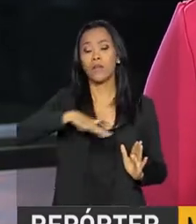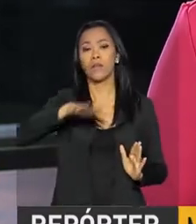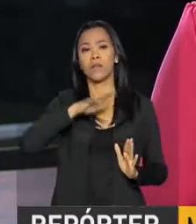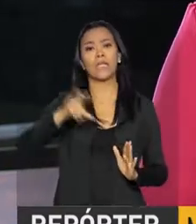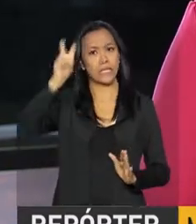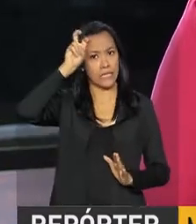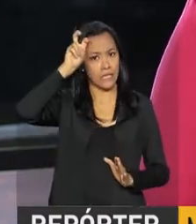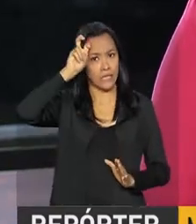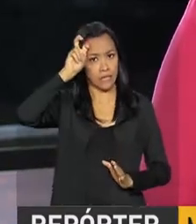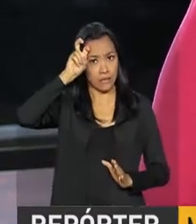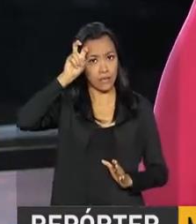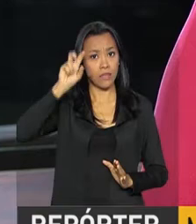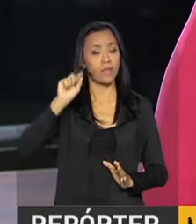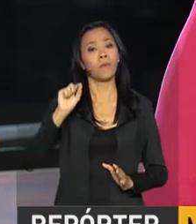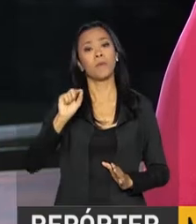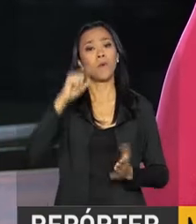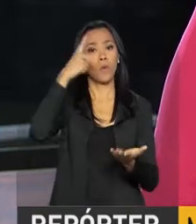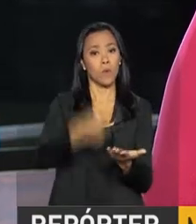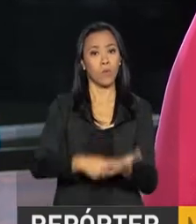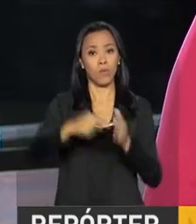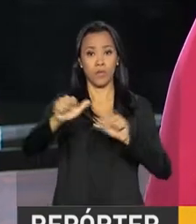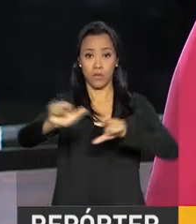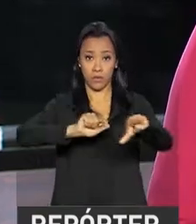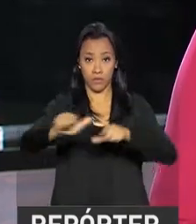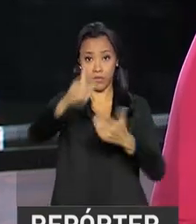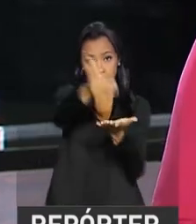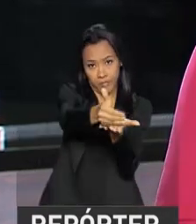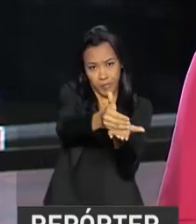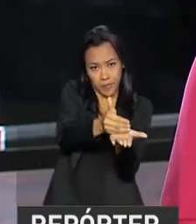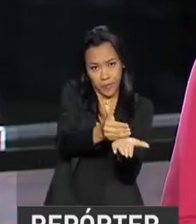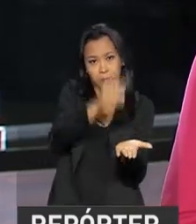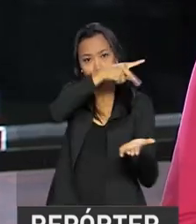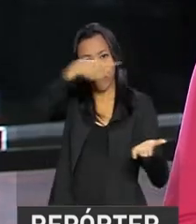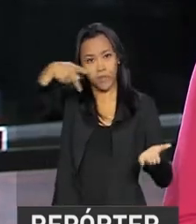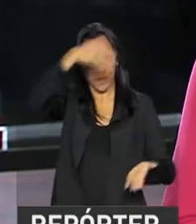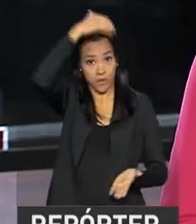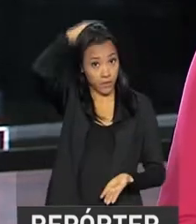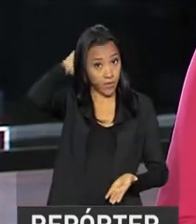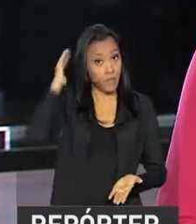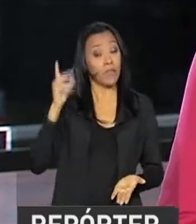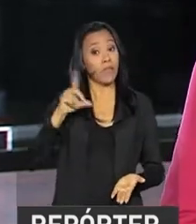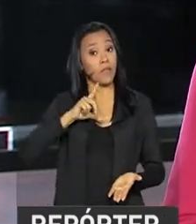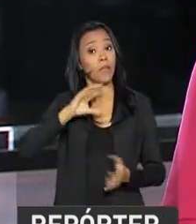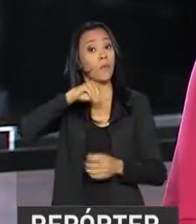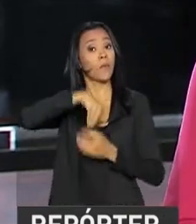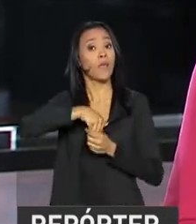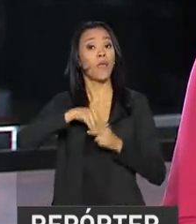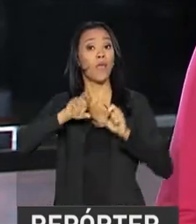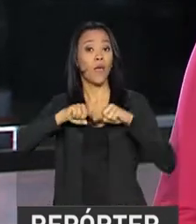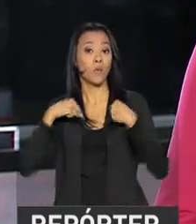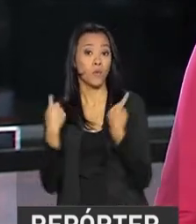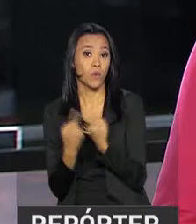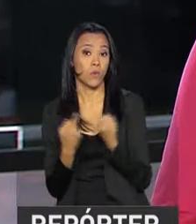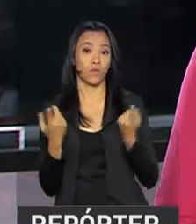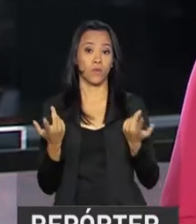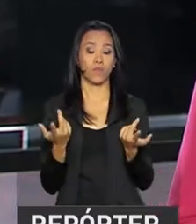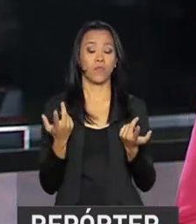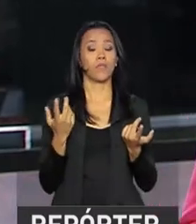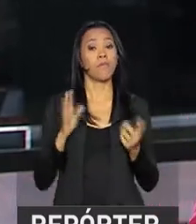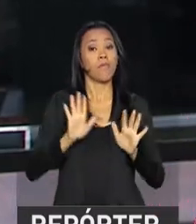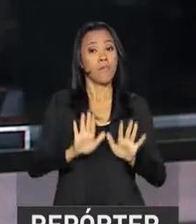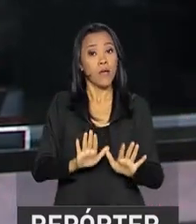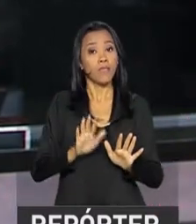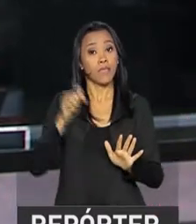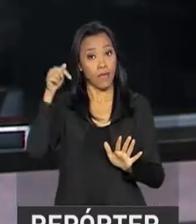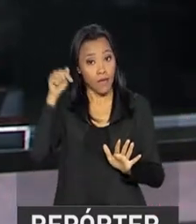quinta-feira a agenda oficial do presidente michel temer está com reuniões internas mas a partir de